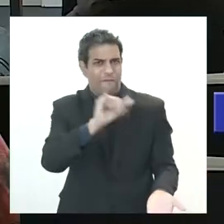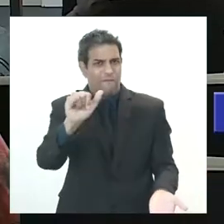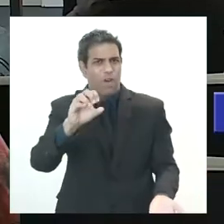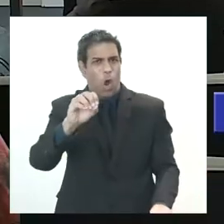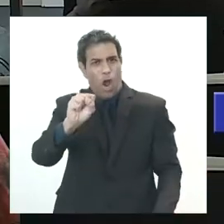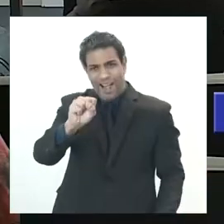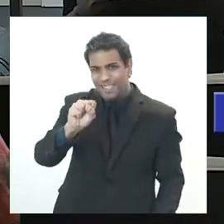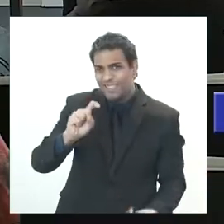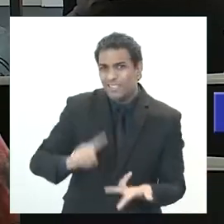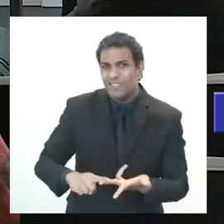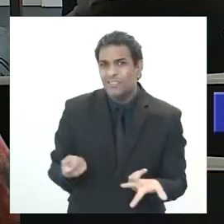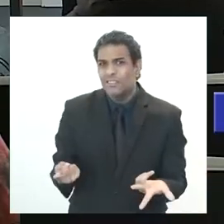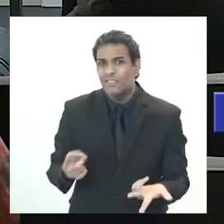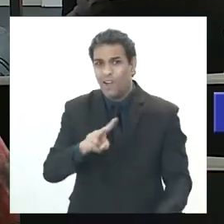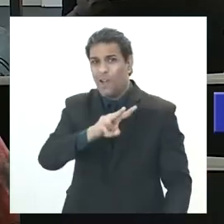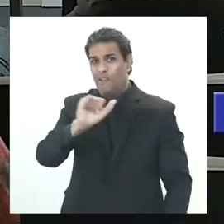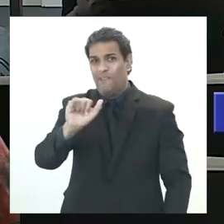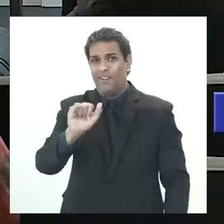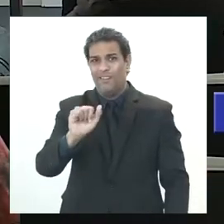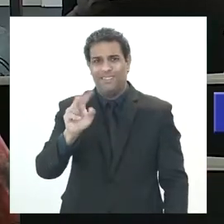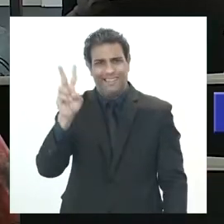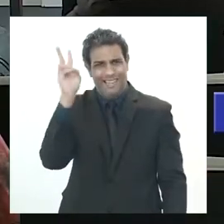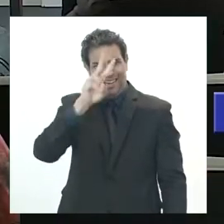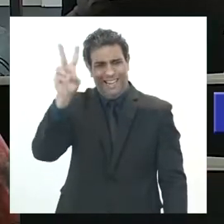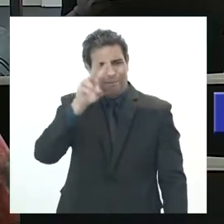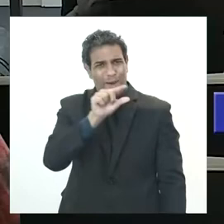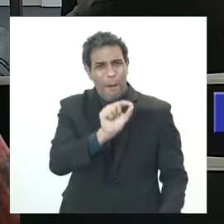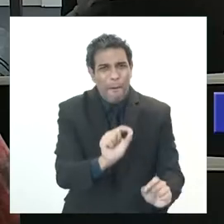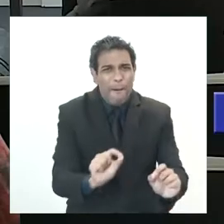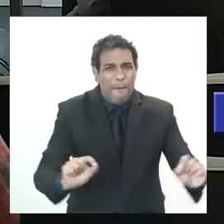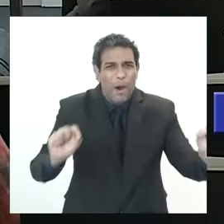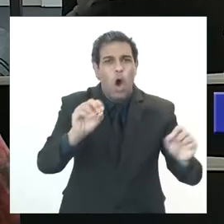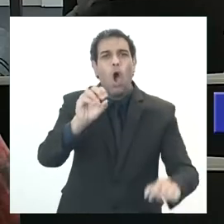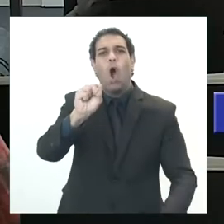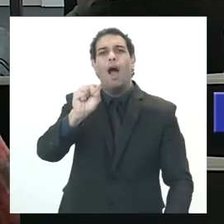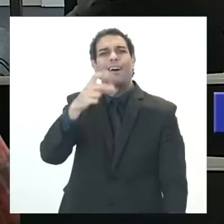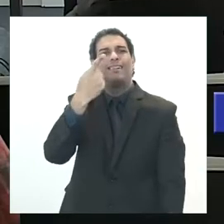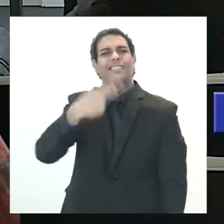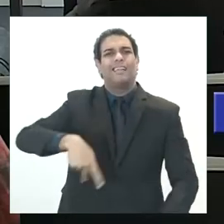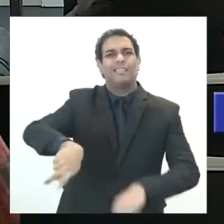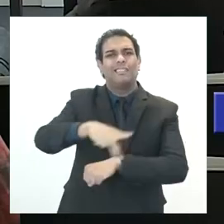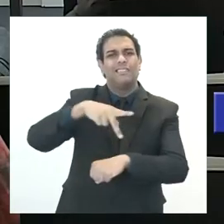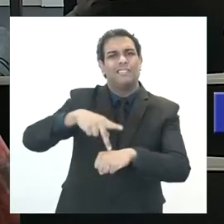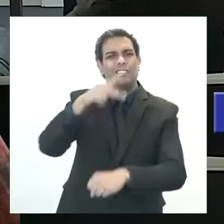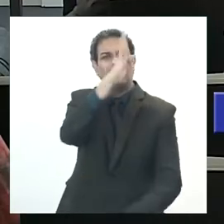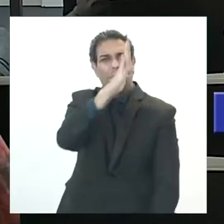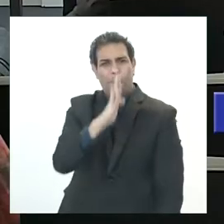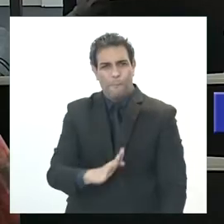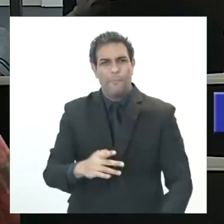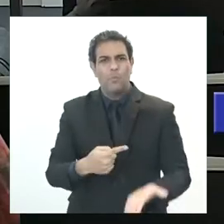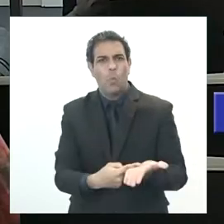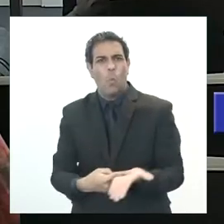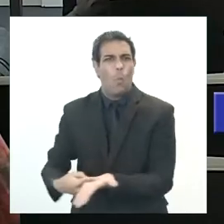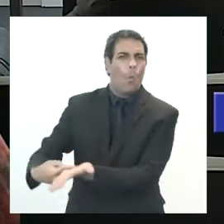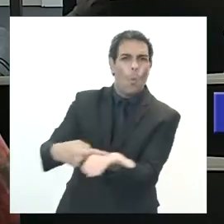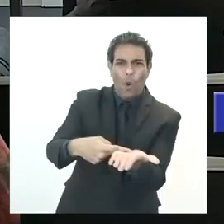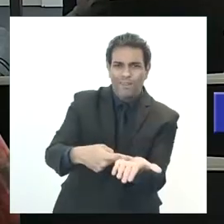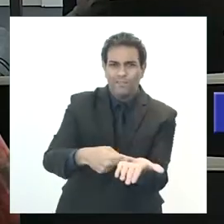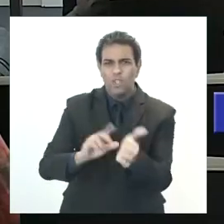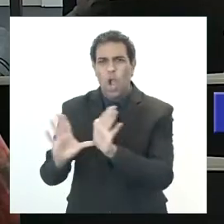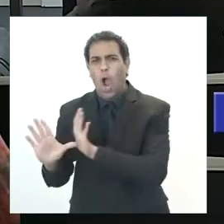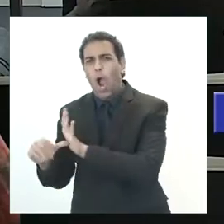meio de olho e nós já vimos o que foram as Oeste no nosso país né os esquemas de corrupção